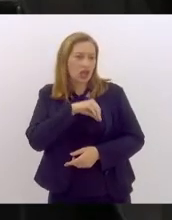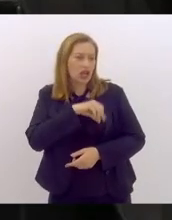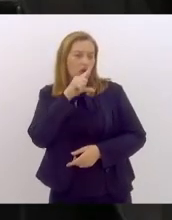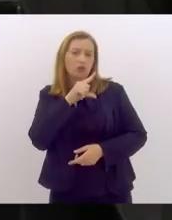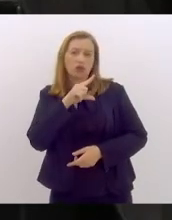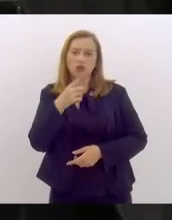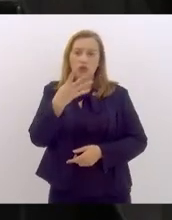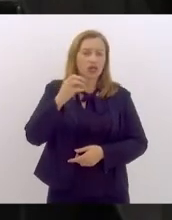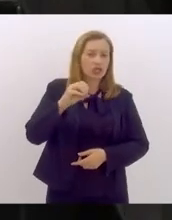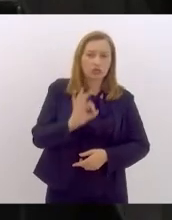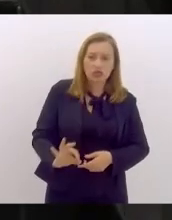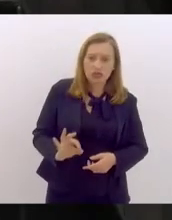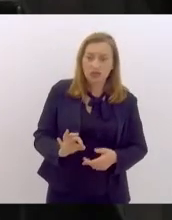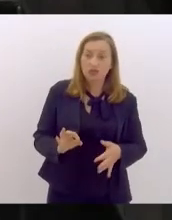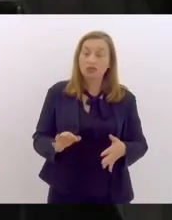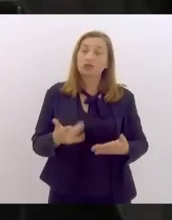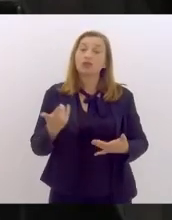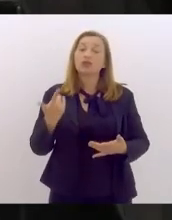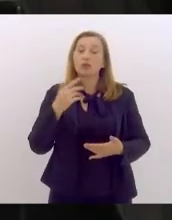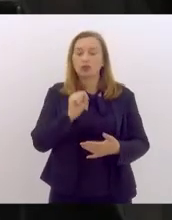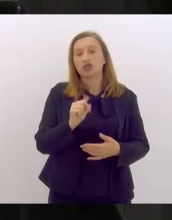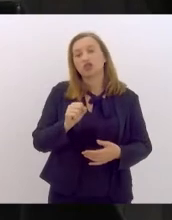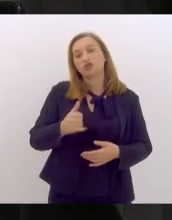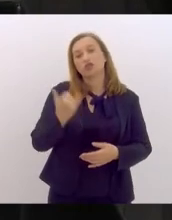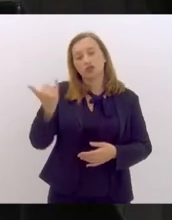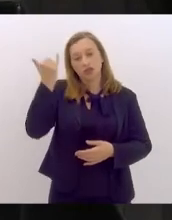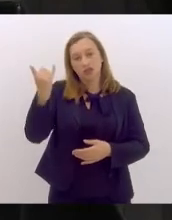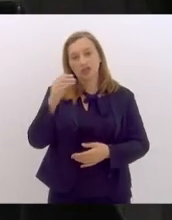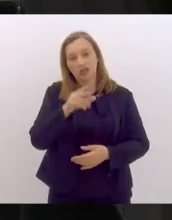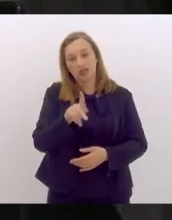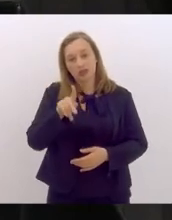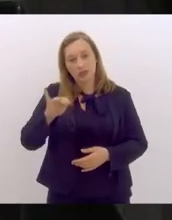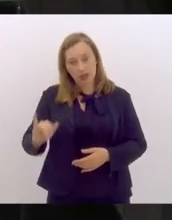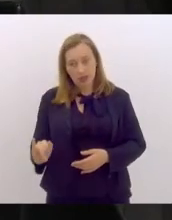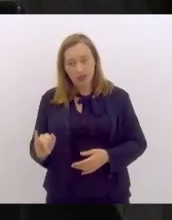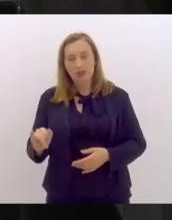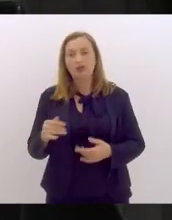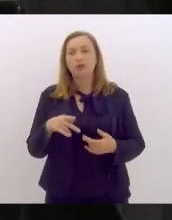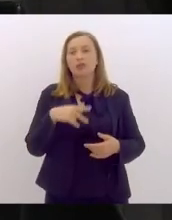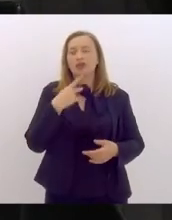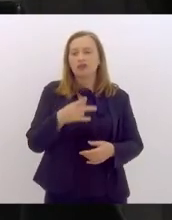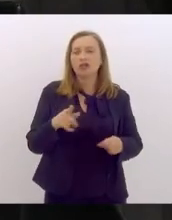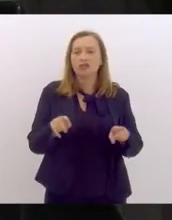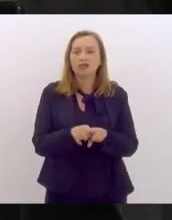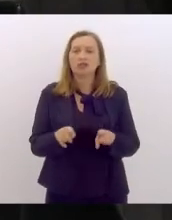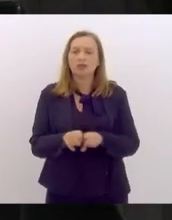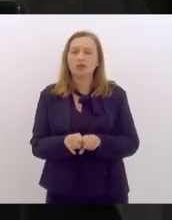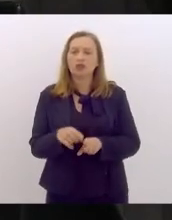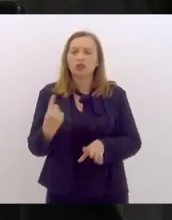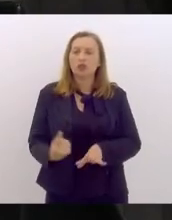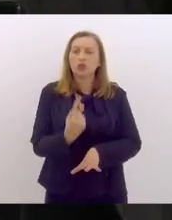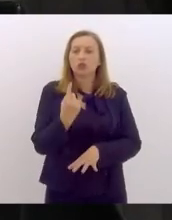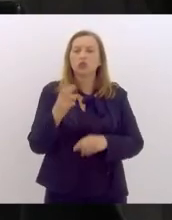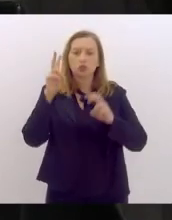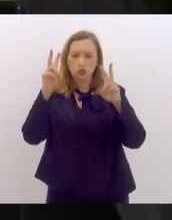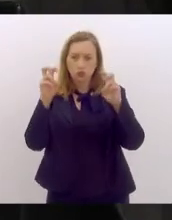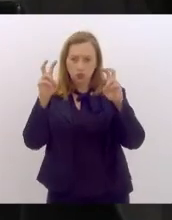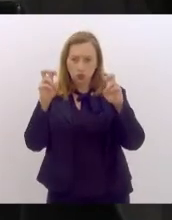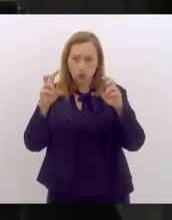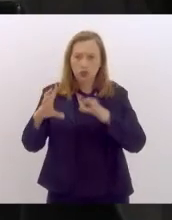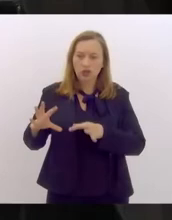portanto essa foto da Conquista importante da CPI mas chamou atenção o fato de que o único tema